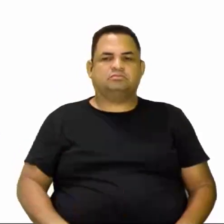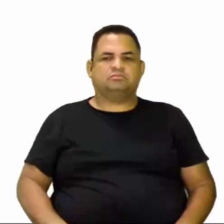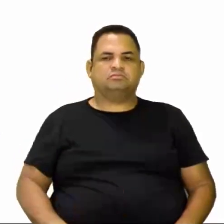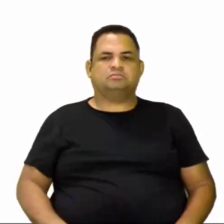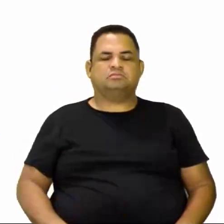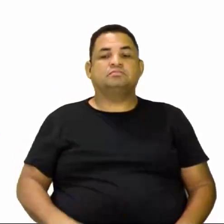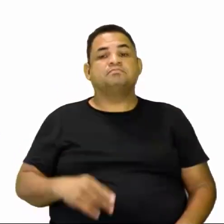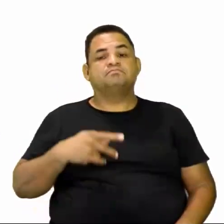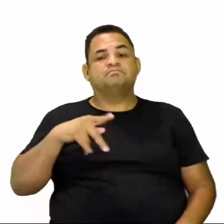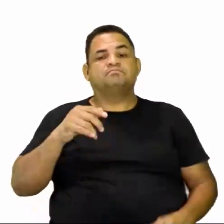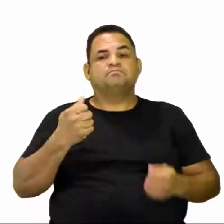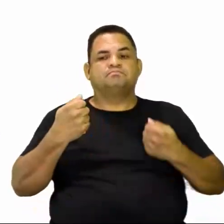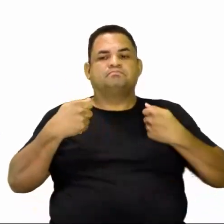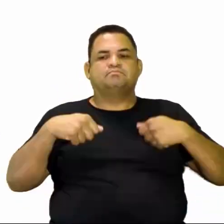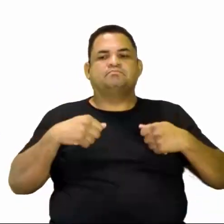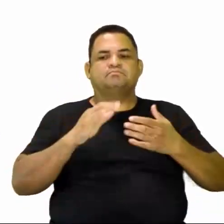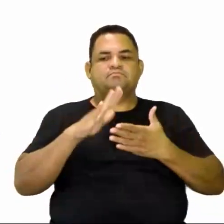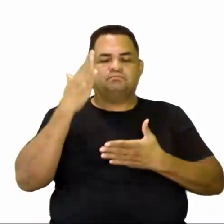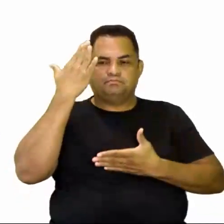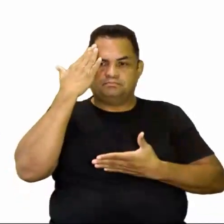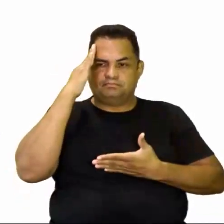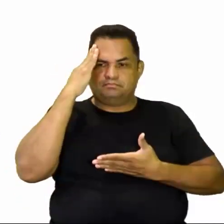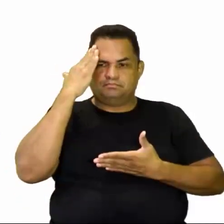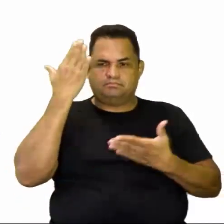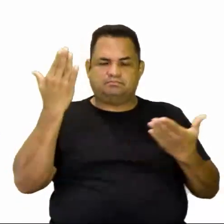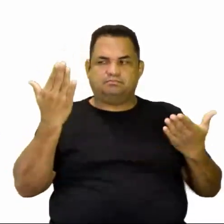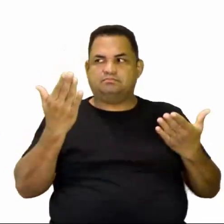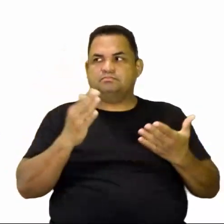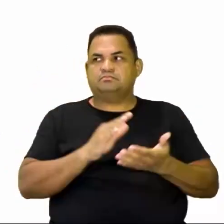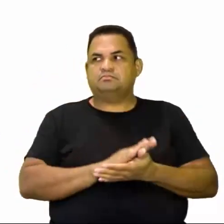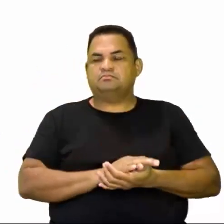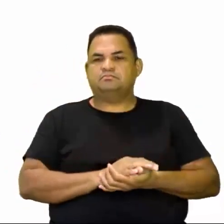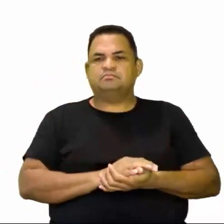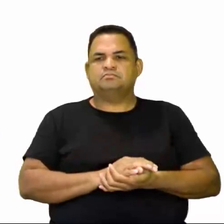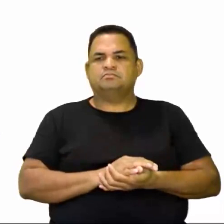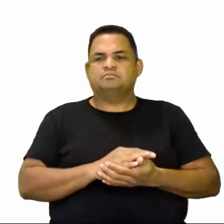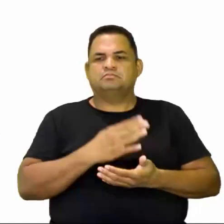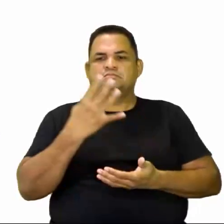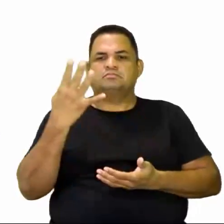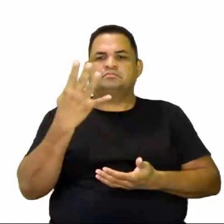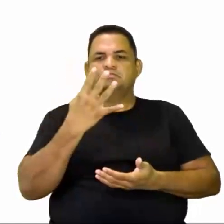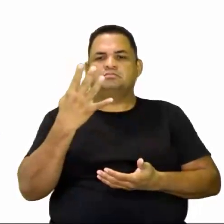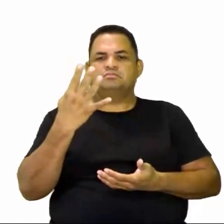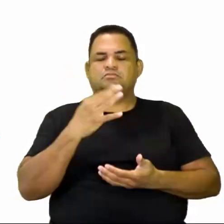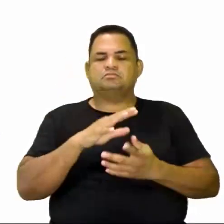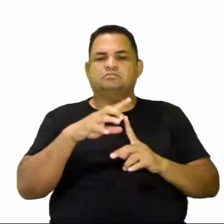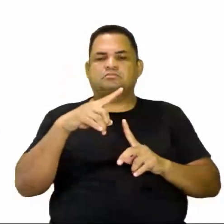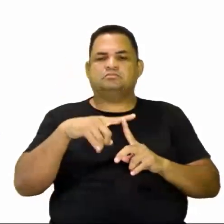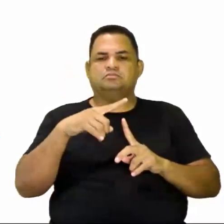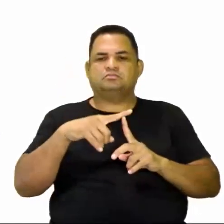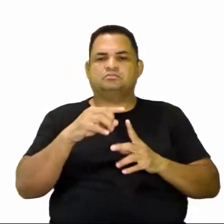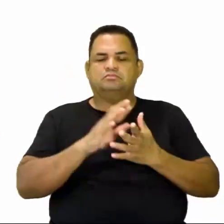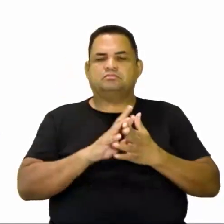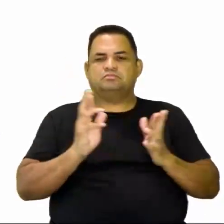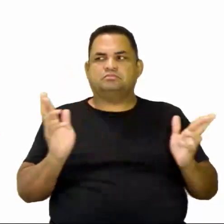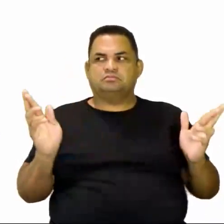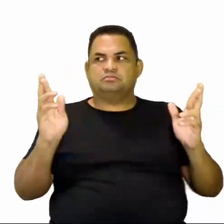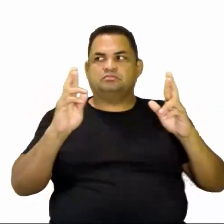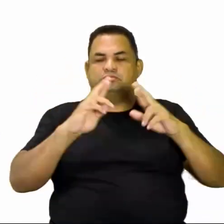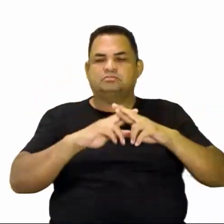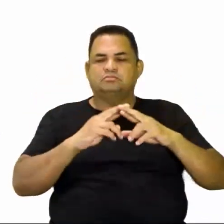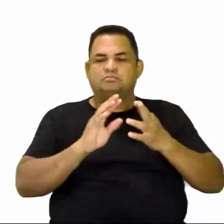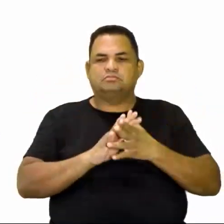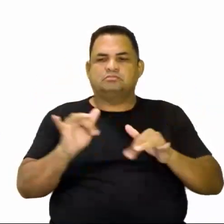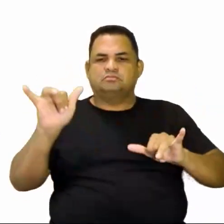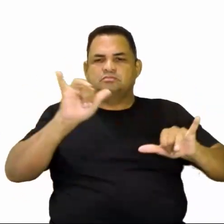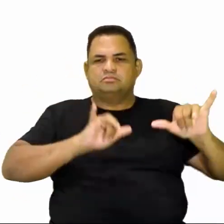foi para que pudéssemos entender sobre os 4 tipos de reação química, que é exatamente